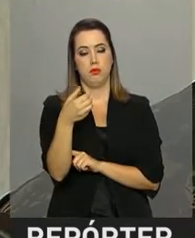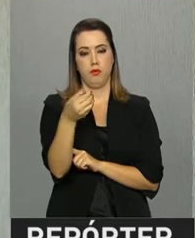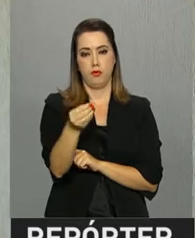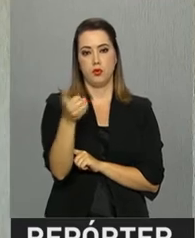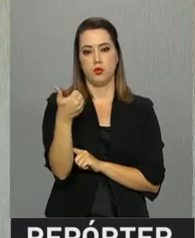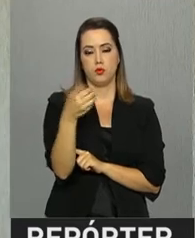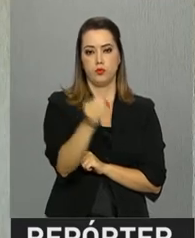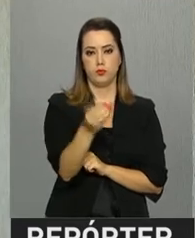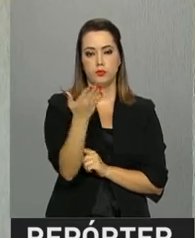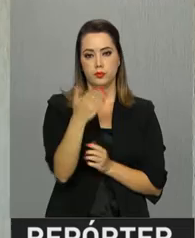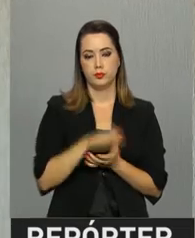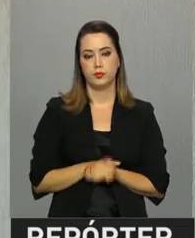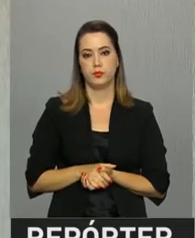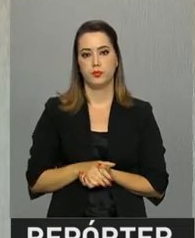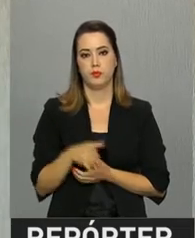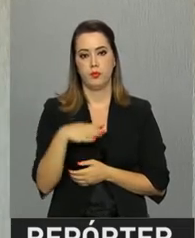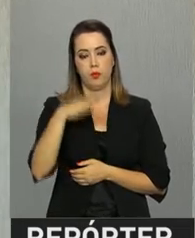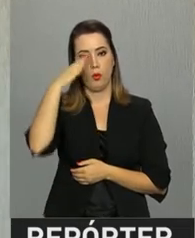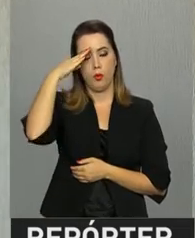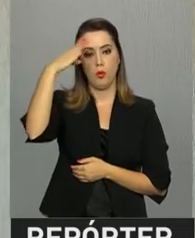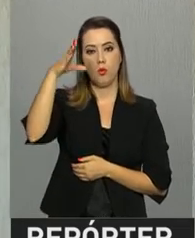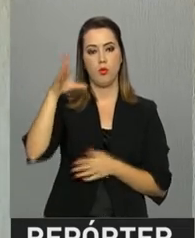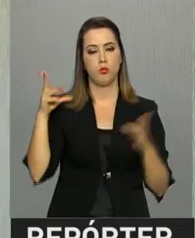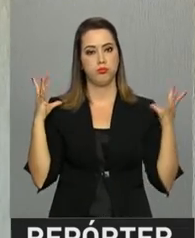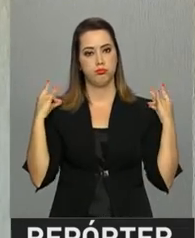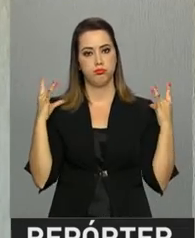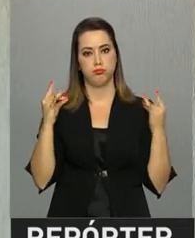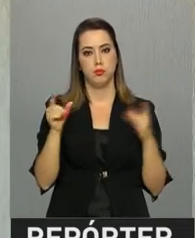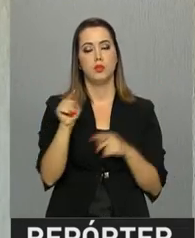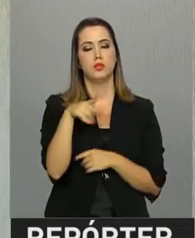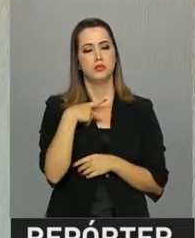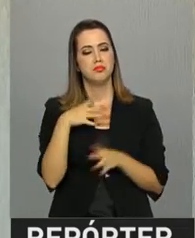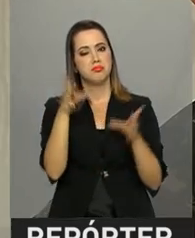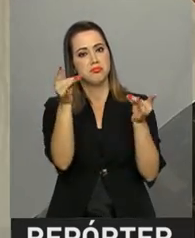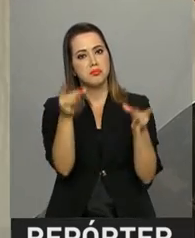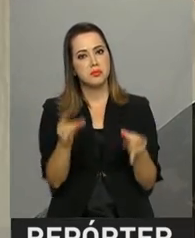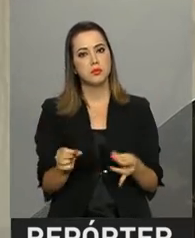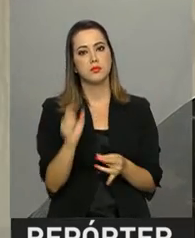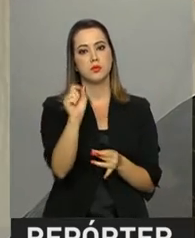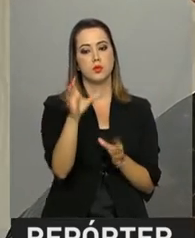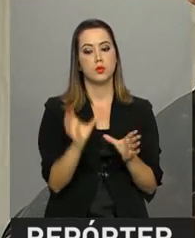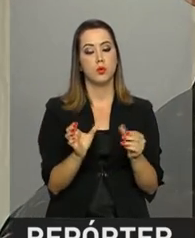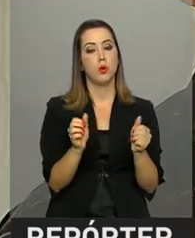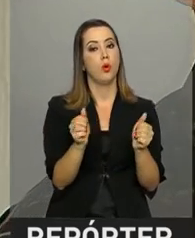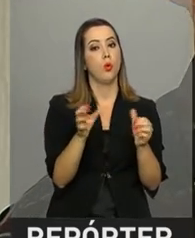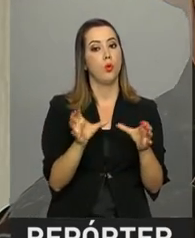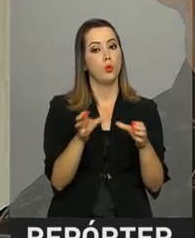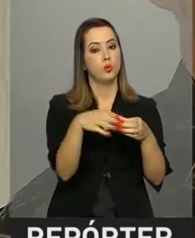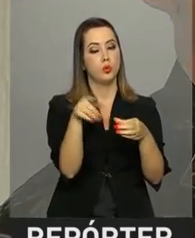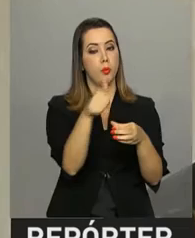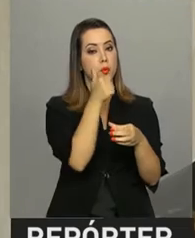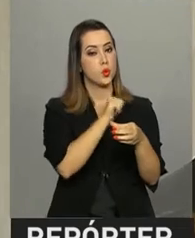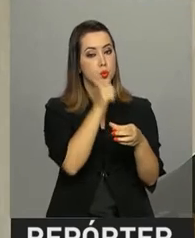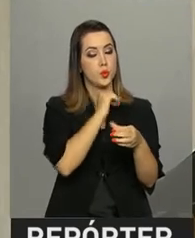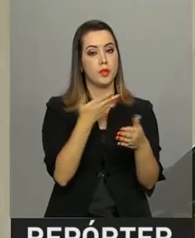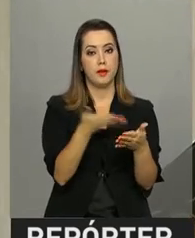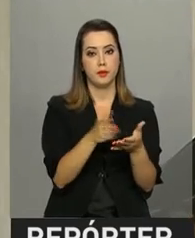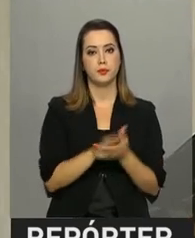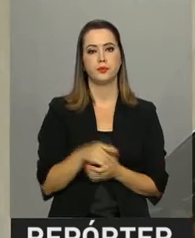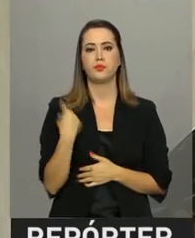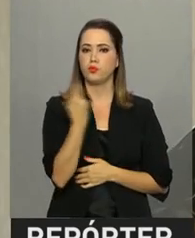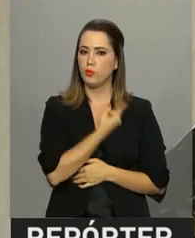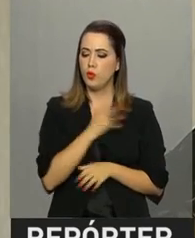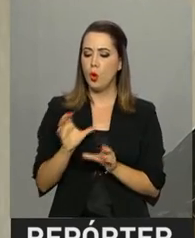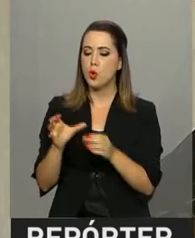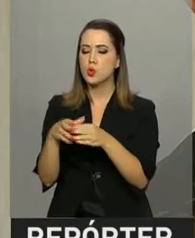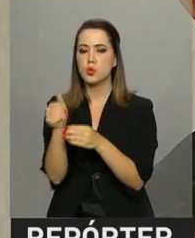esplanada. O coronel Alberto Neto também destacou a presença do agrupamento das mulheres no desfile deste ano. O nosso agrupamento feminino